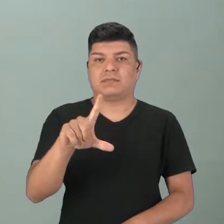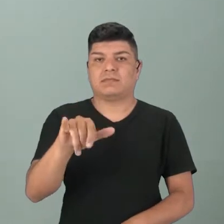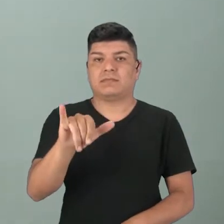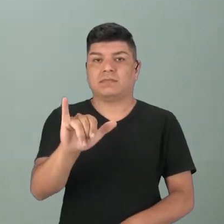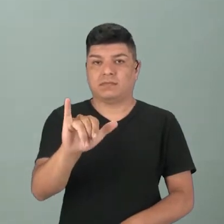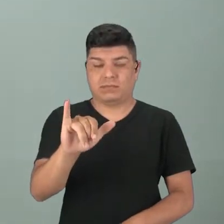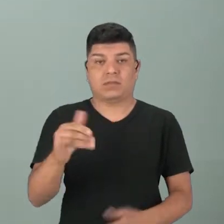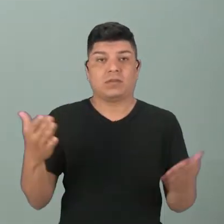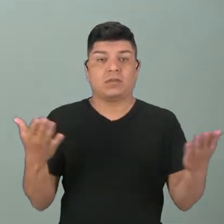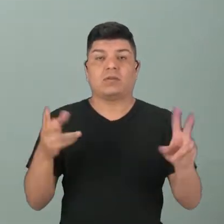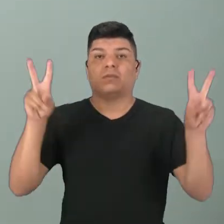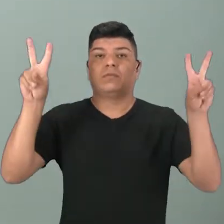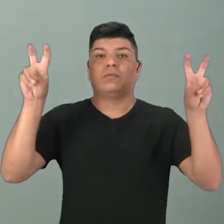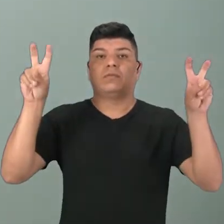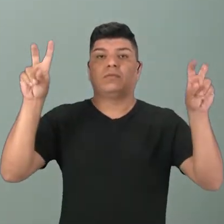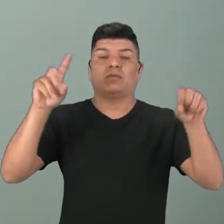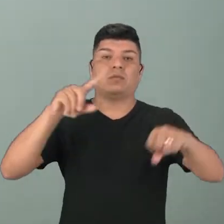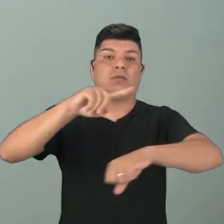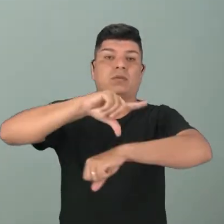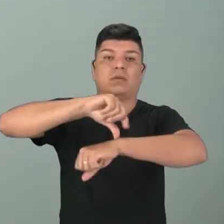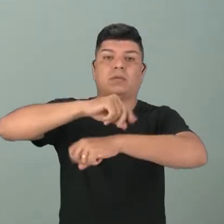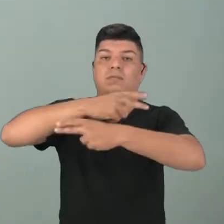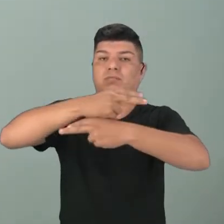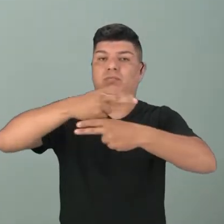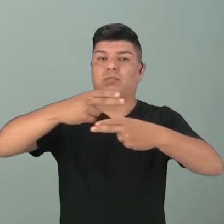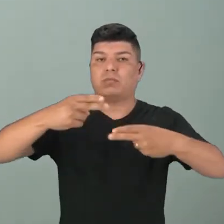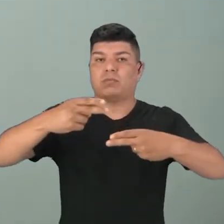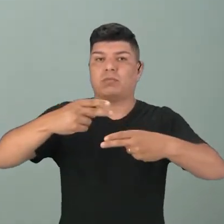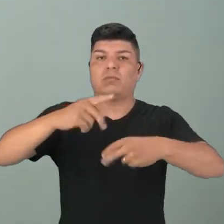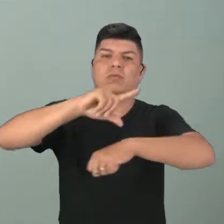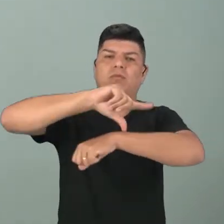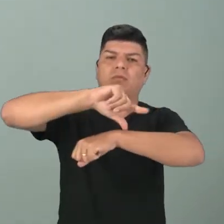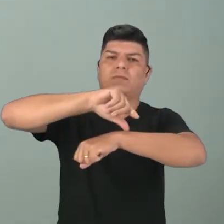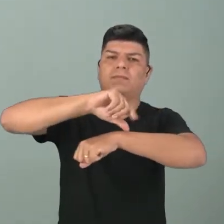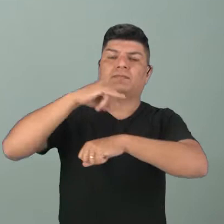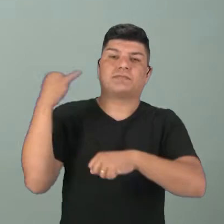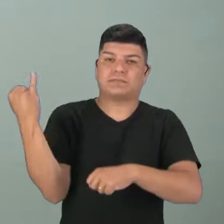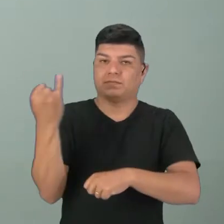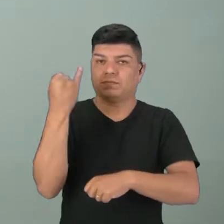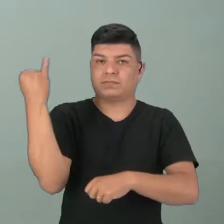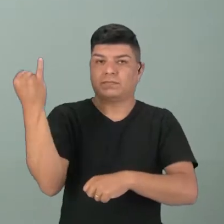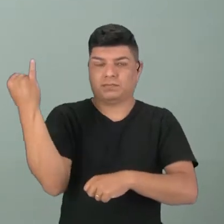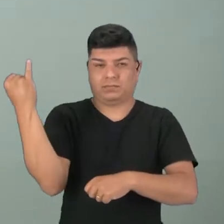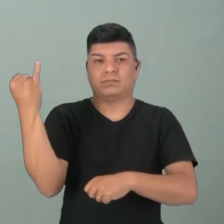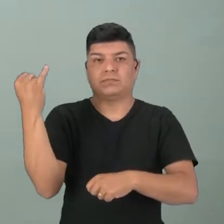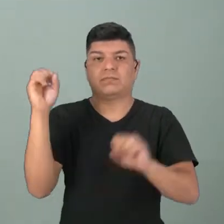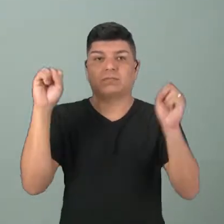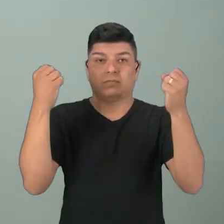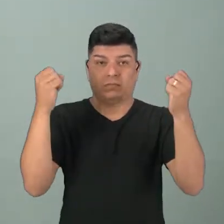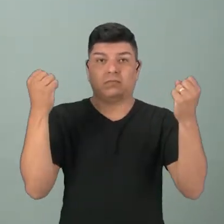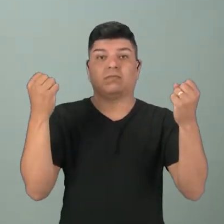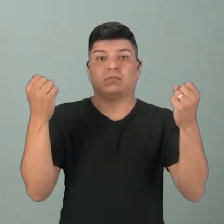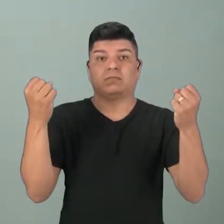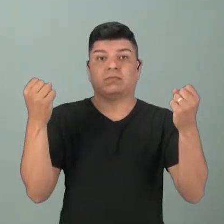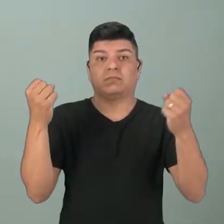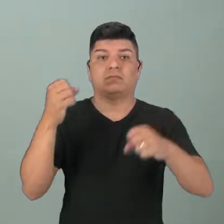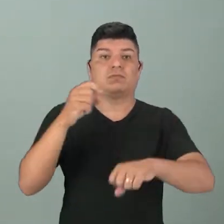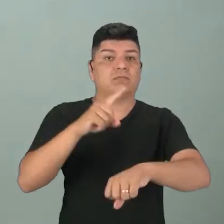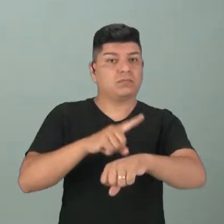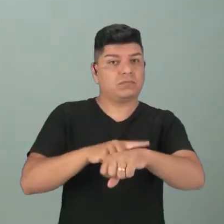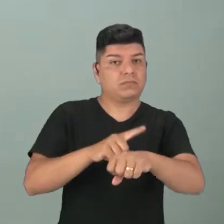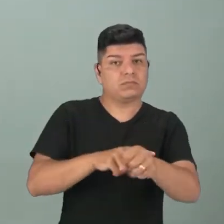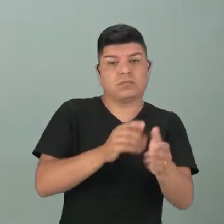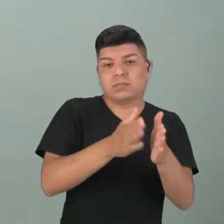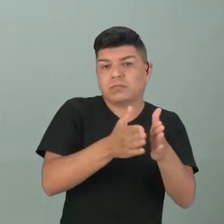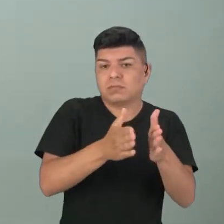de tempo, a hora, que é tão importante para a marcação das nossas atividades de início e término de um período ou de